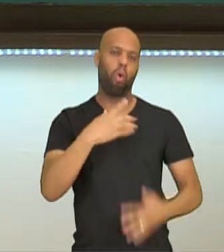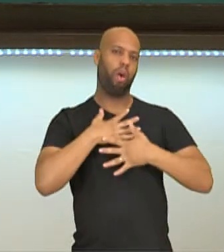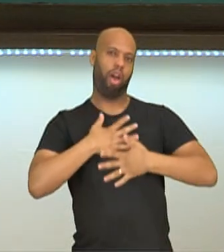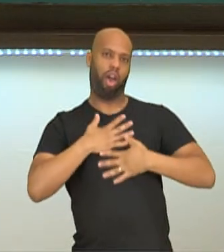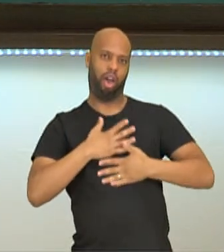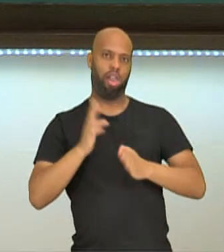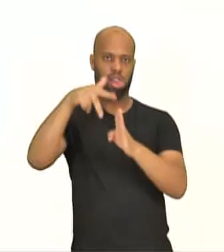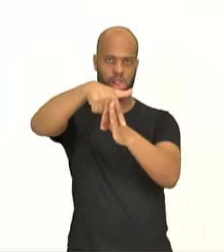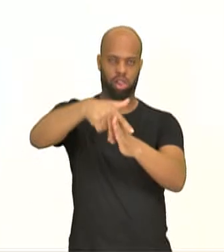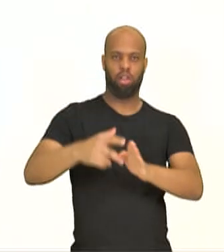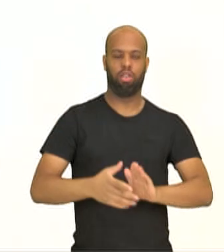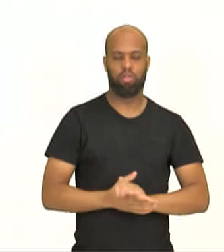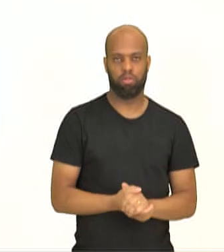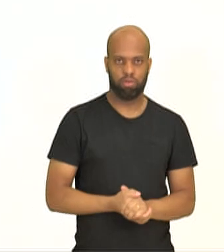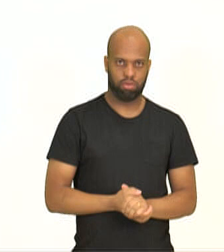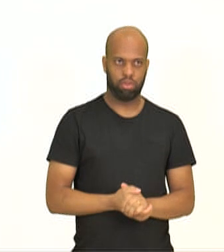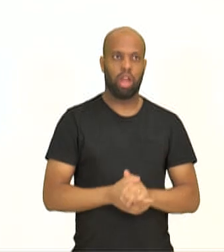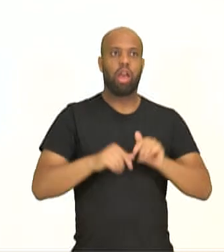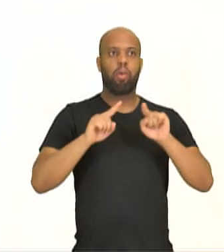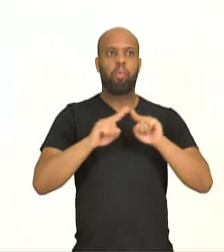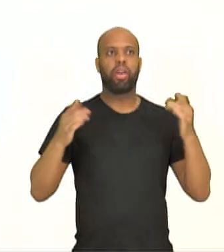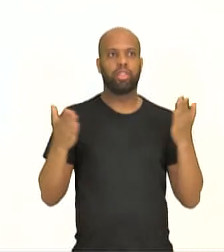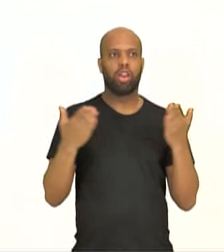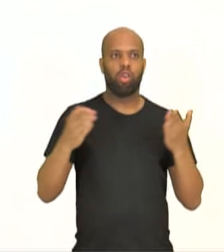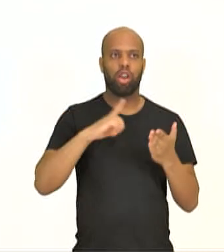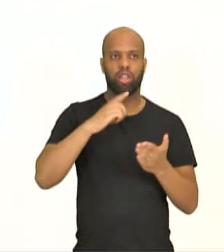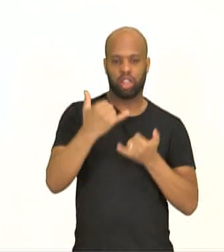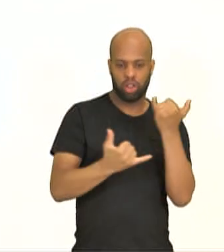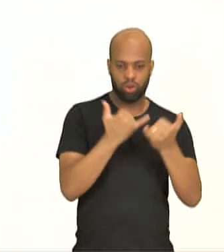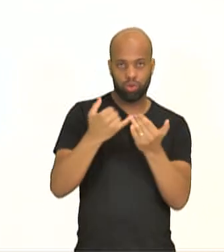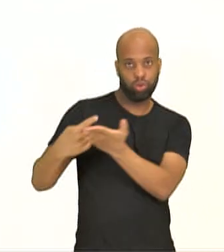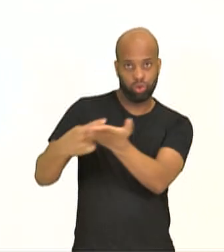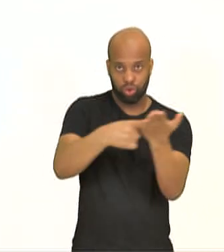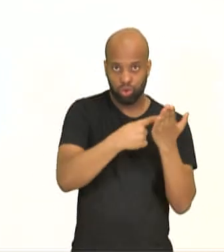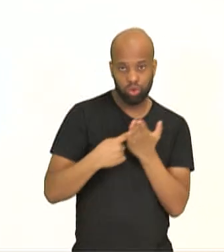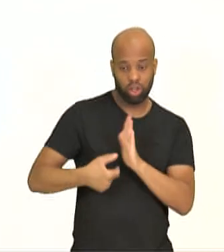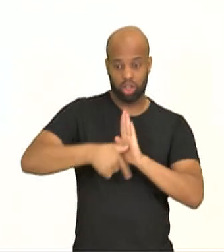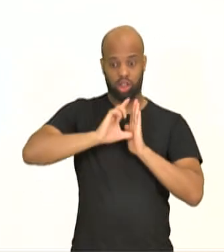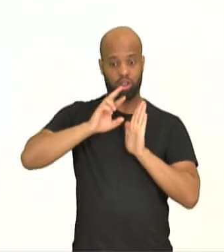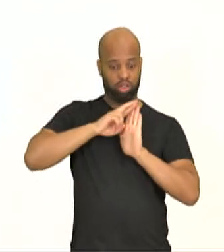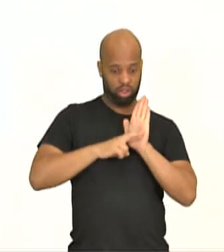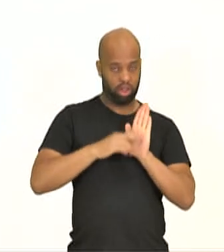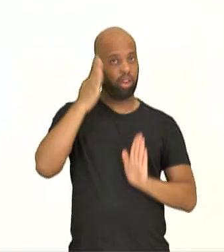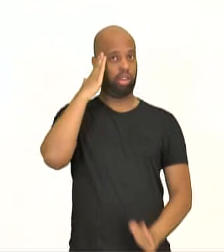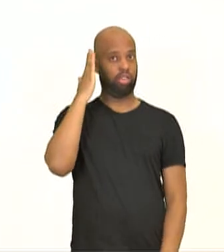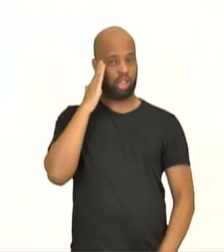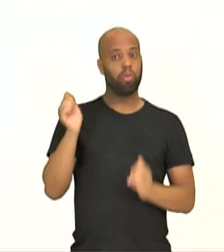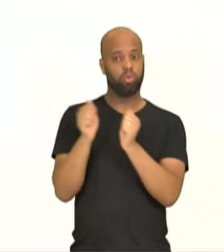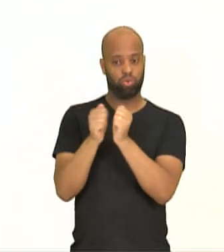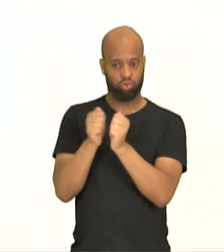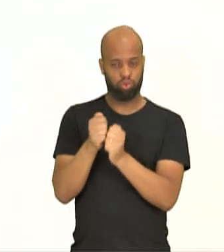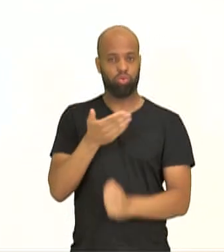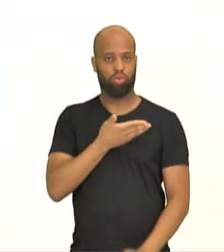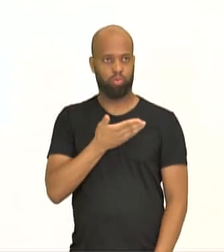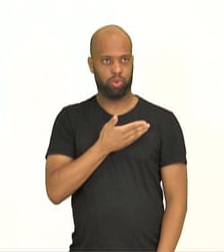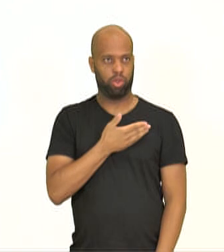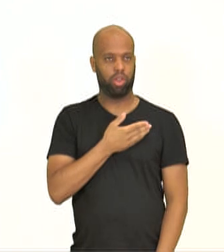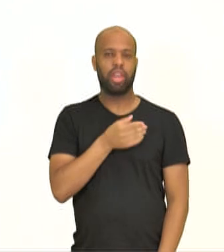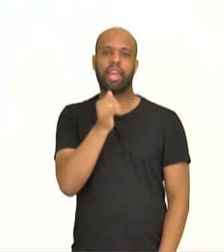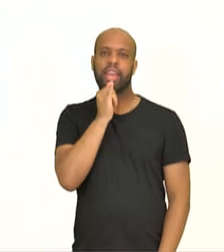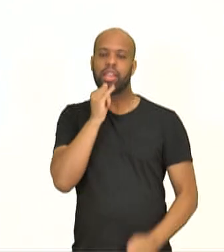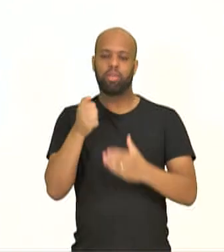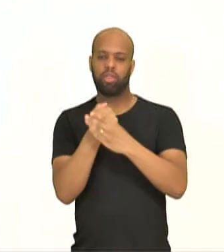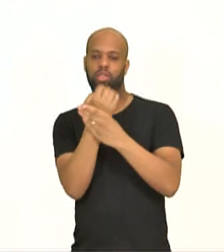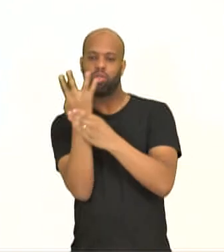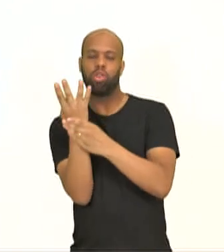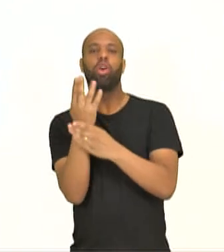divertia. Já os jogos, eles têm regras combinadas com os colegas antes do início. Então, um exemplo é o jogo do Uno, que eu